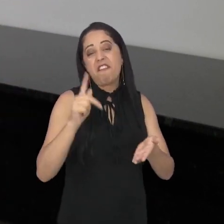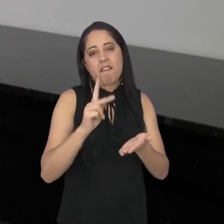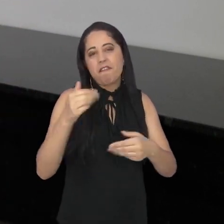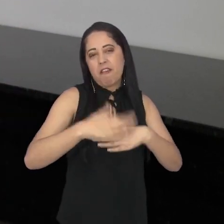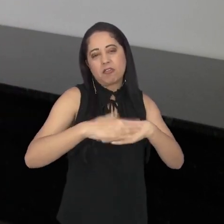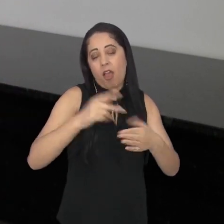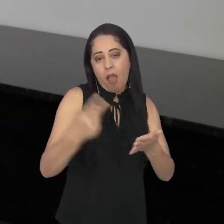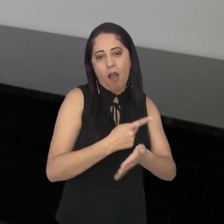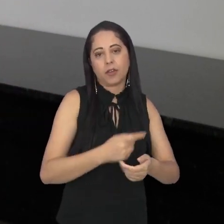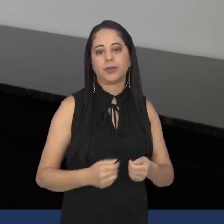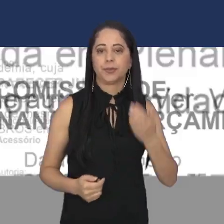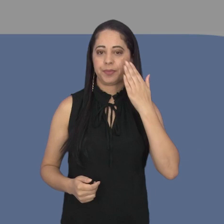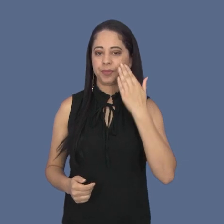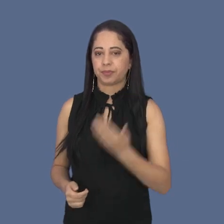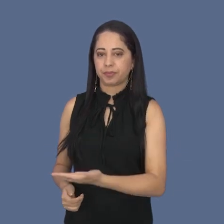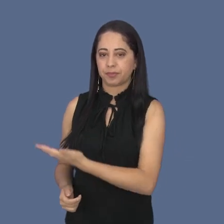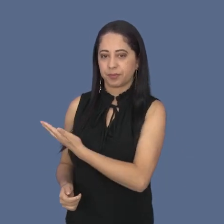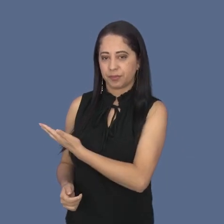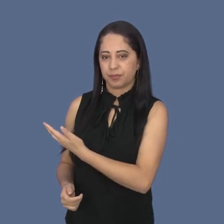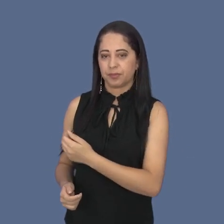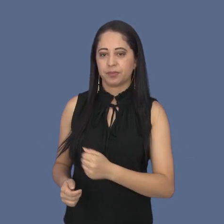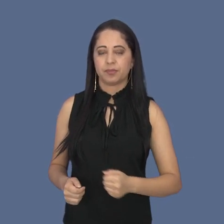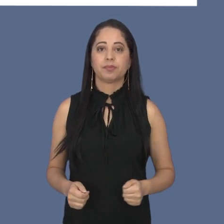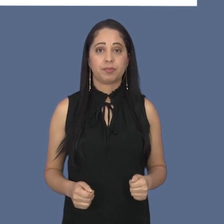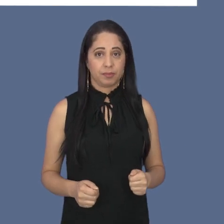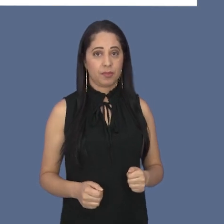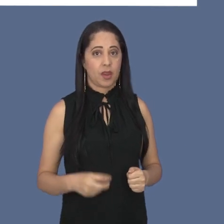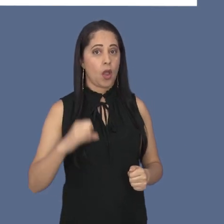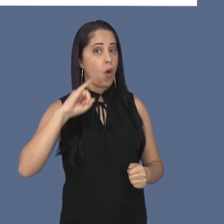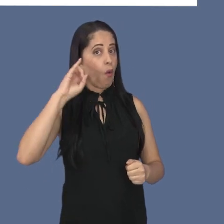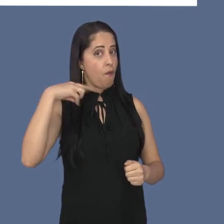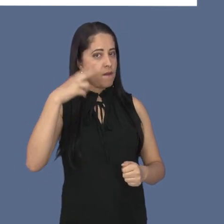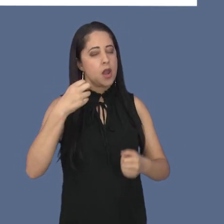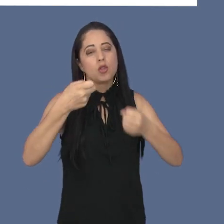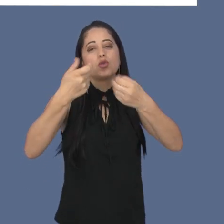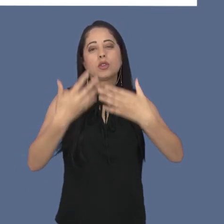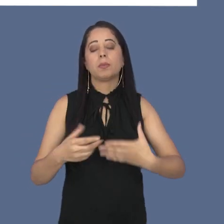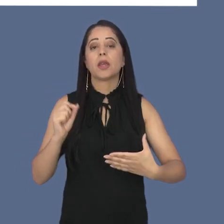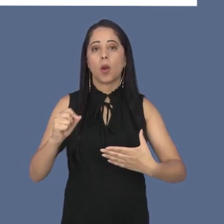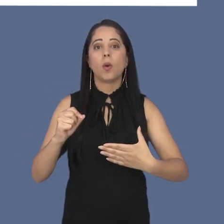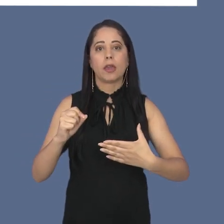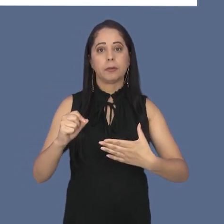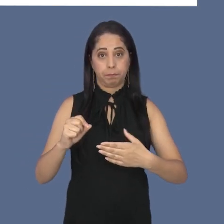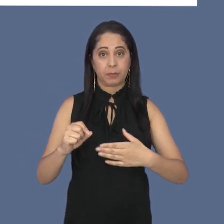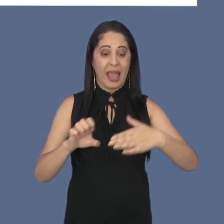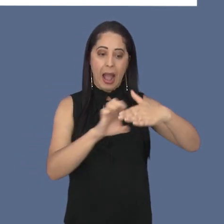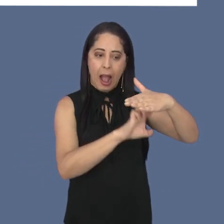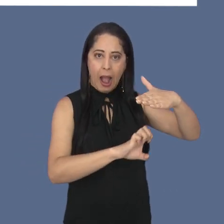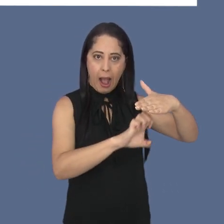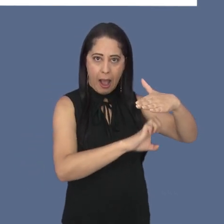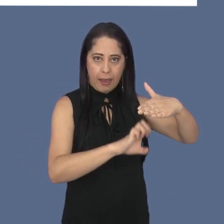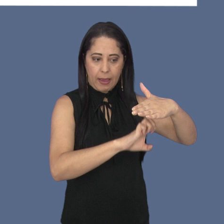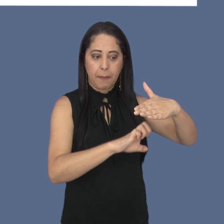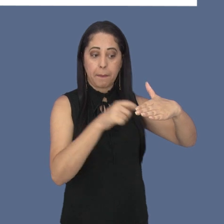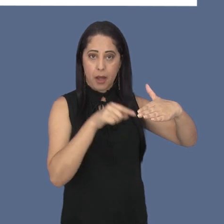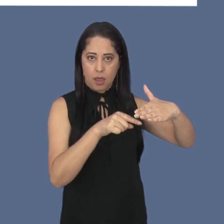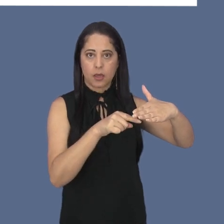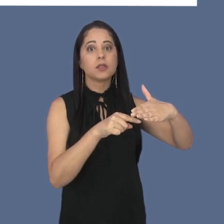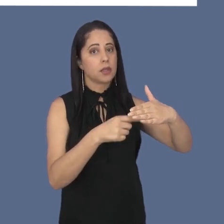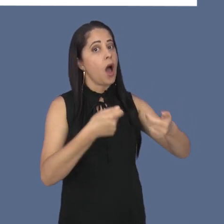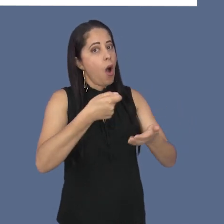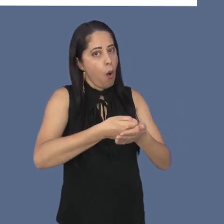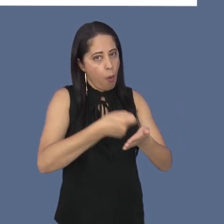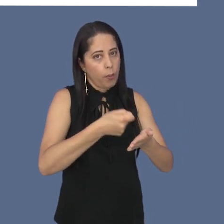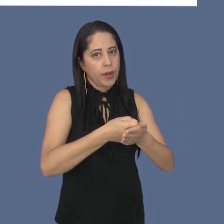de forma inadequada. Na justificativa do projeto, o parlamentar explica que a obrigação da instalação das câmeras ficará